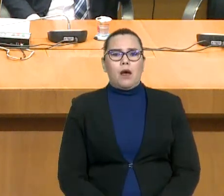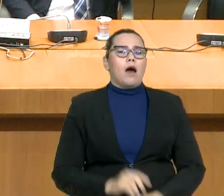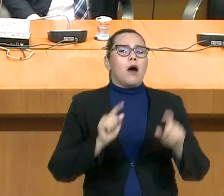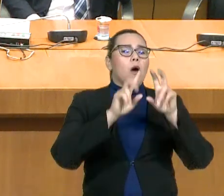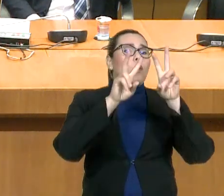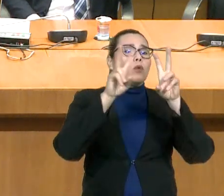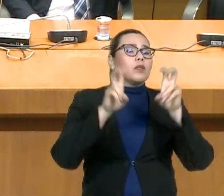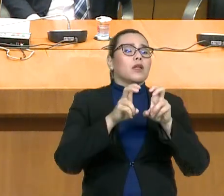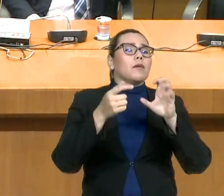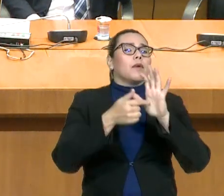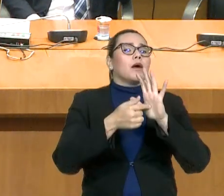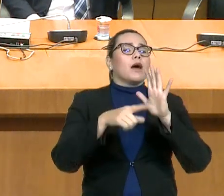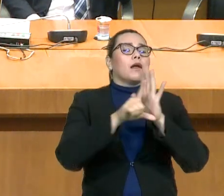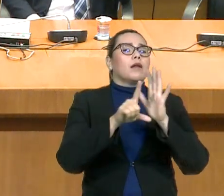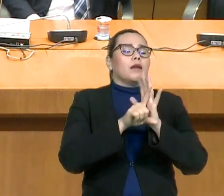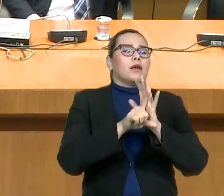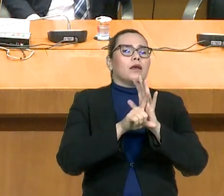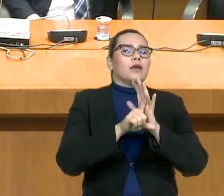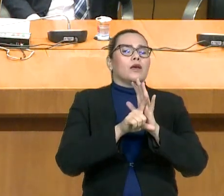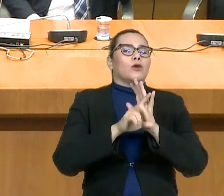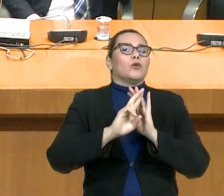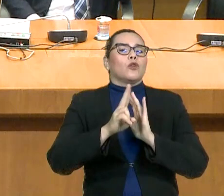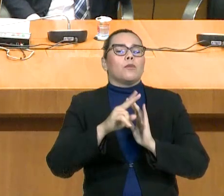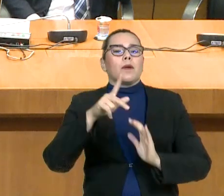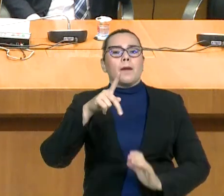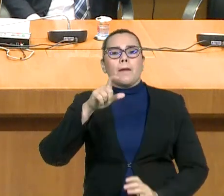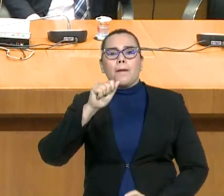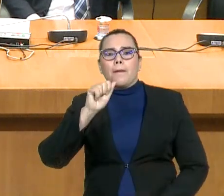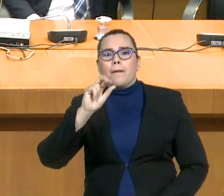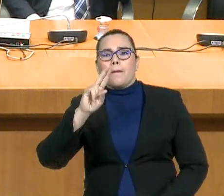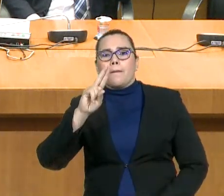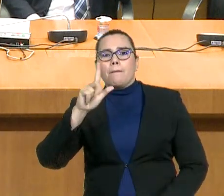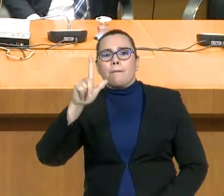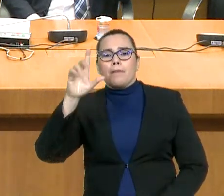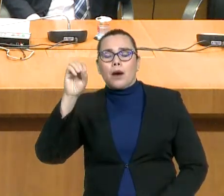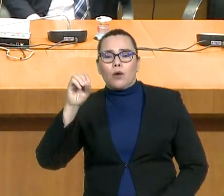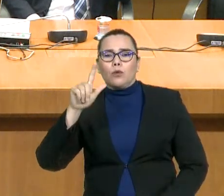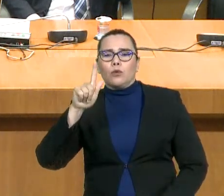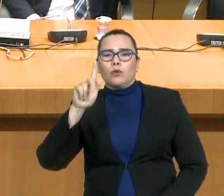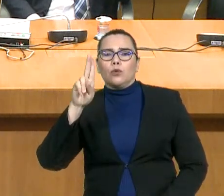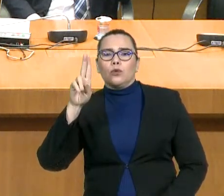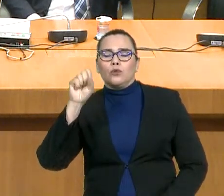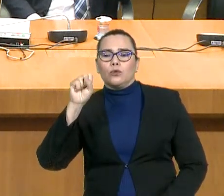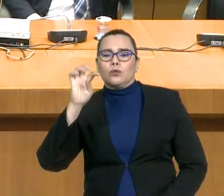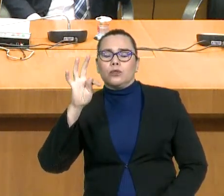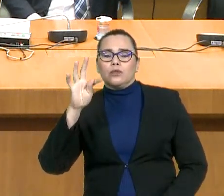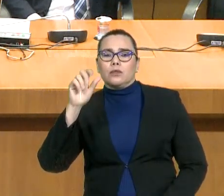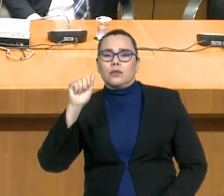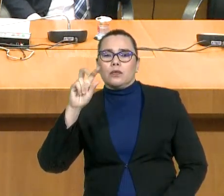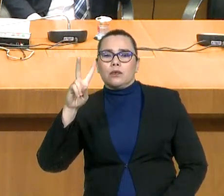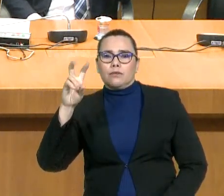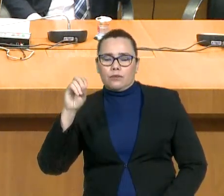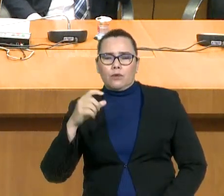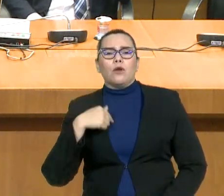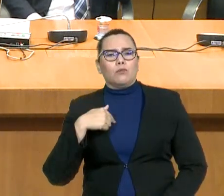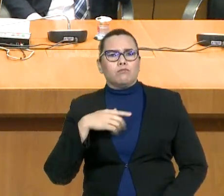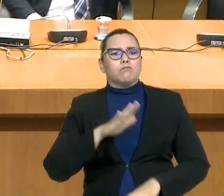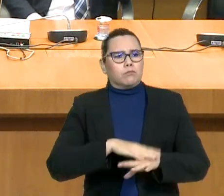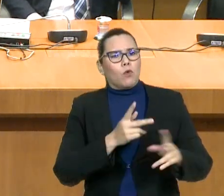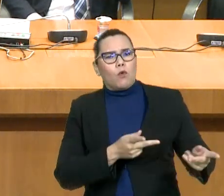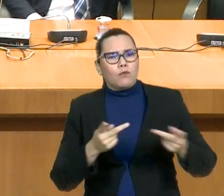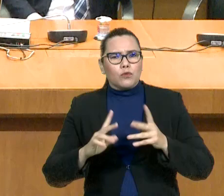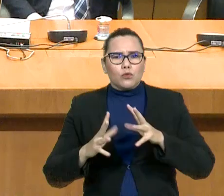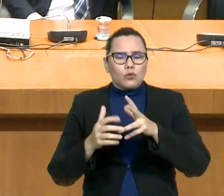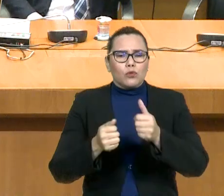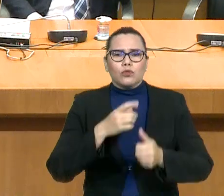da lei Paulo Gustavo. Então, ficam de logo todos os deputados e deputadas convidados e também a sociedade de forma geral, que nos